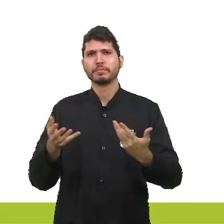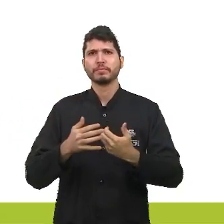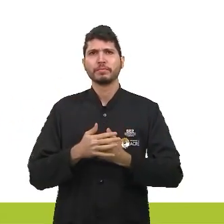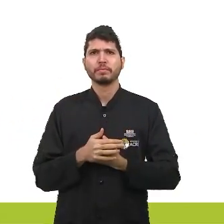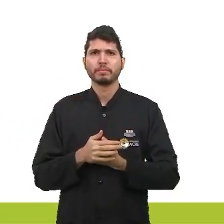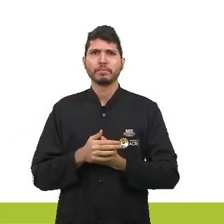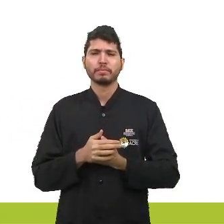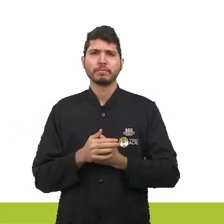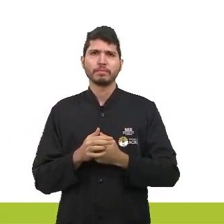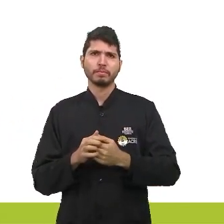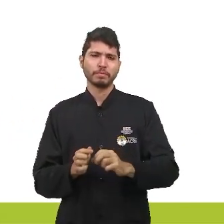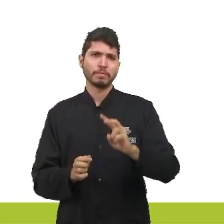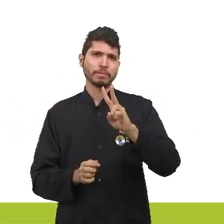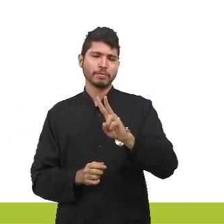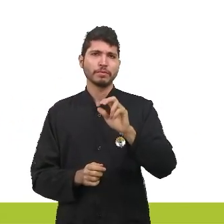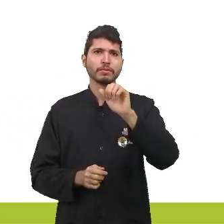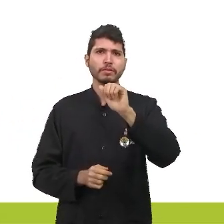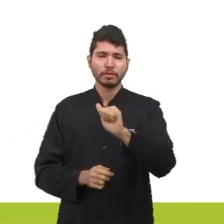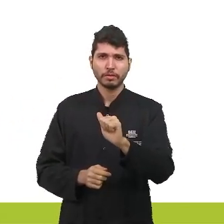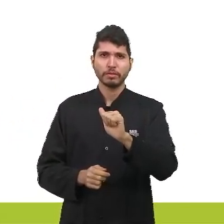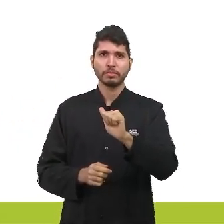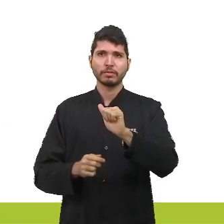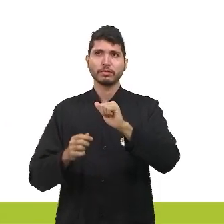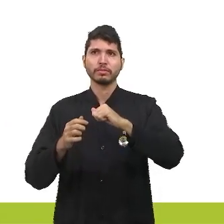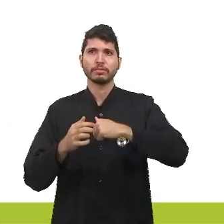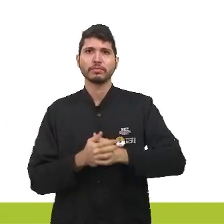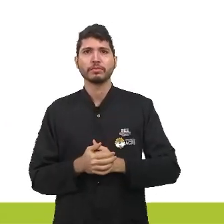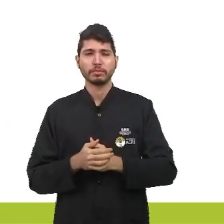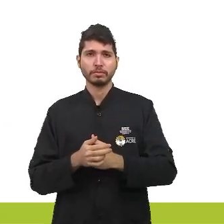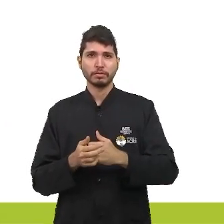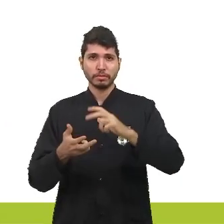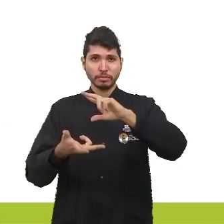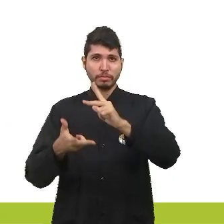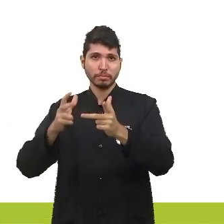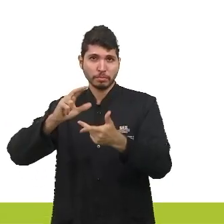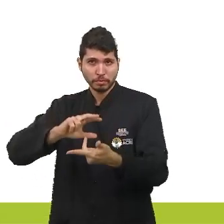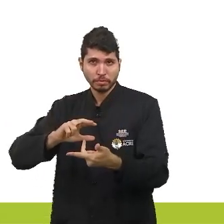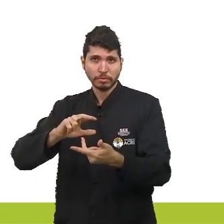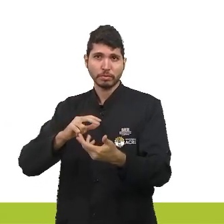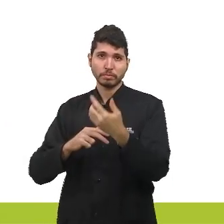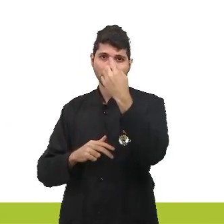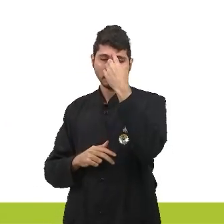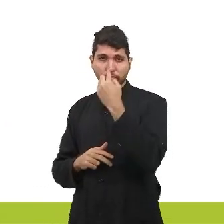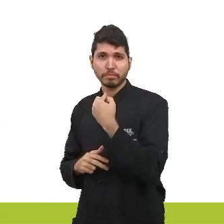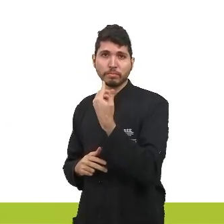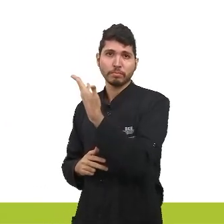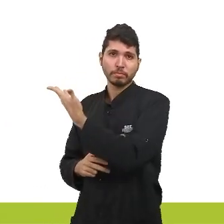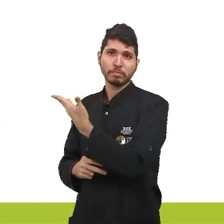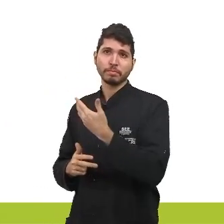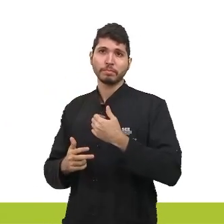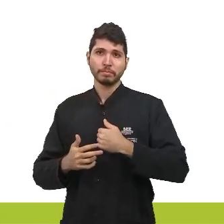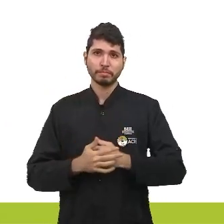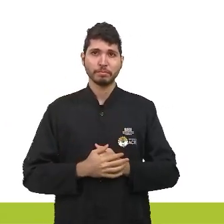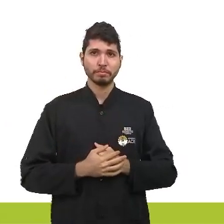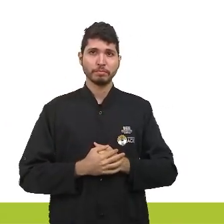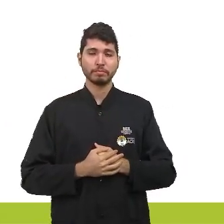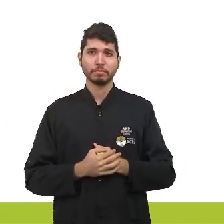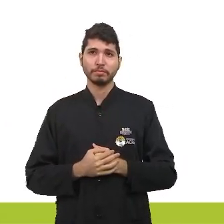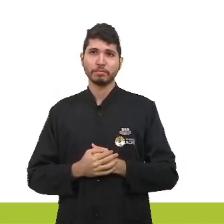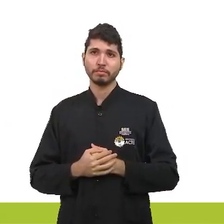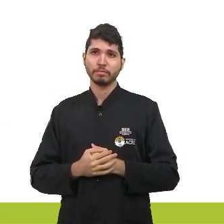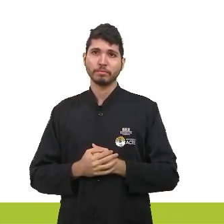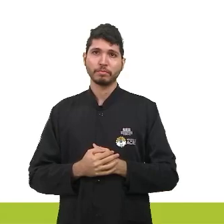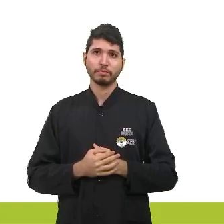entre os vértices, as faces e a aresta desse poliedro? Então nós queremos verificar quanto equivale, por